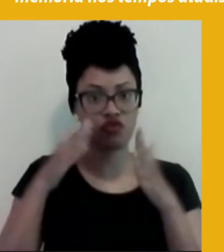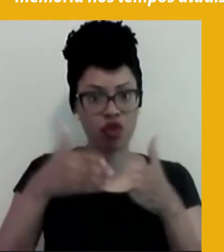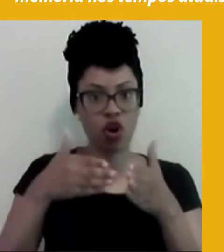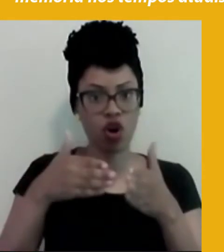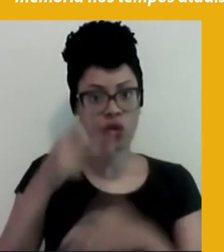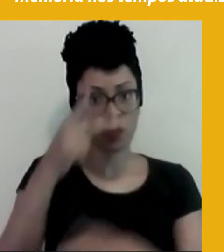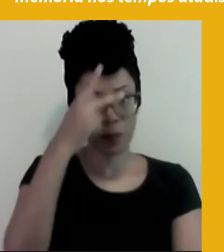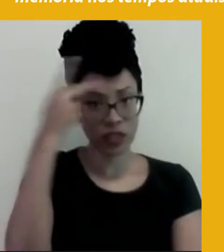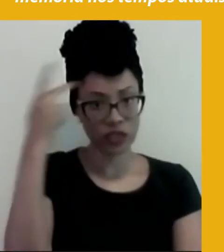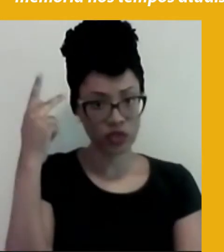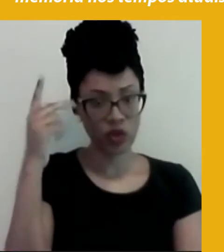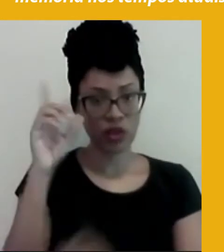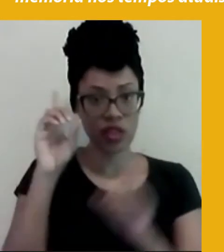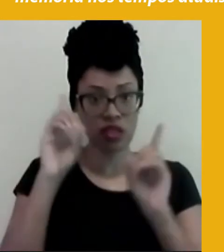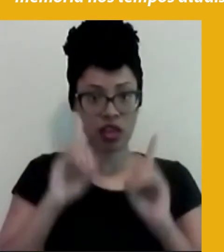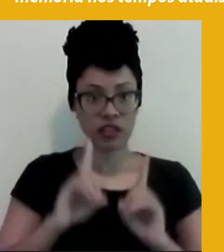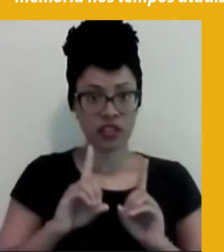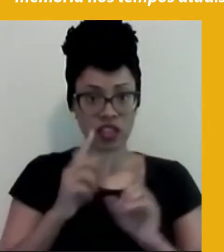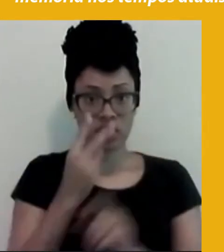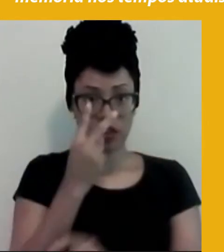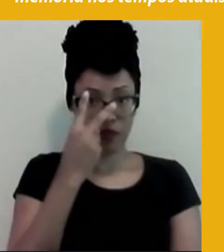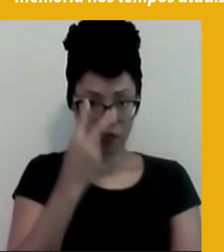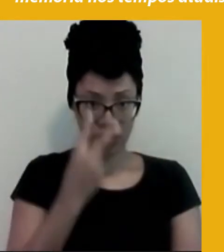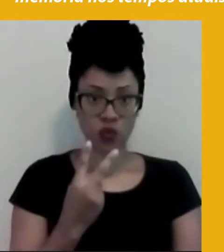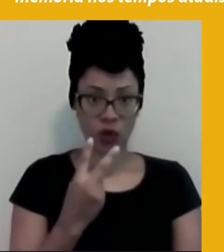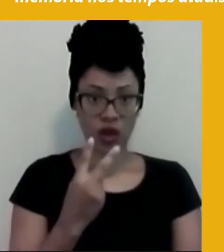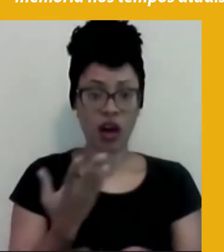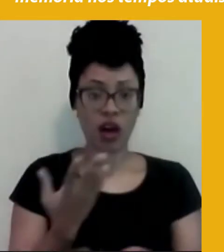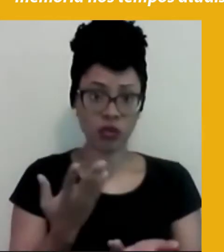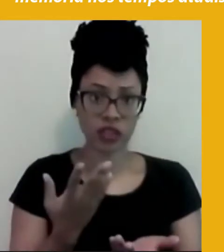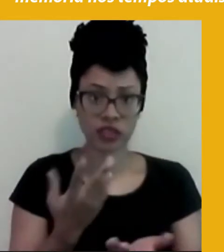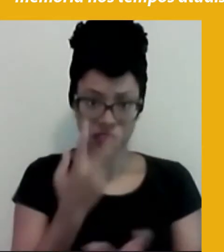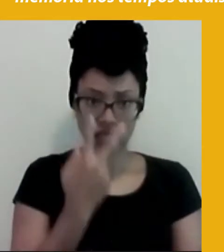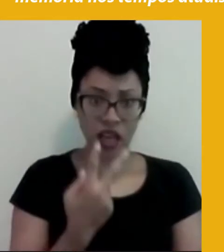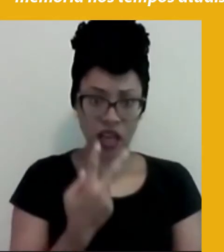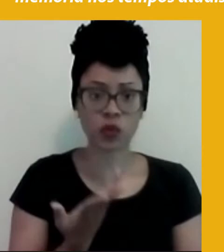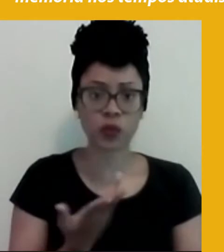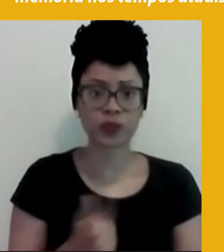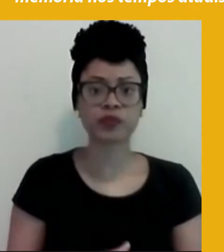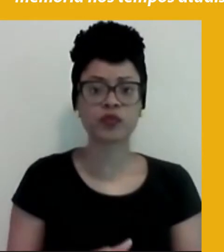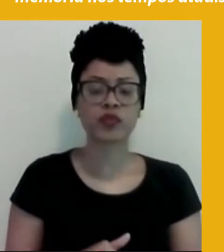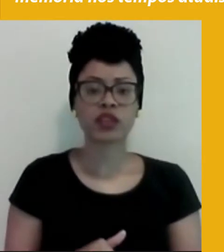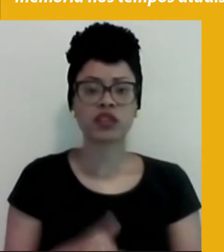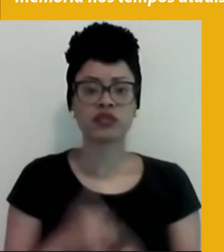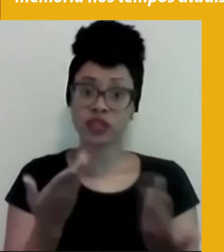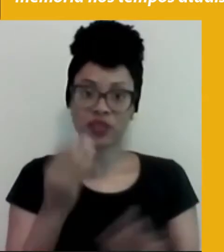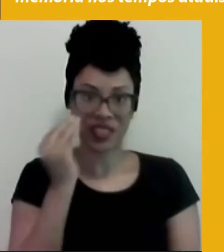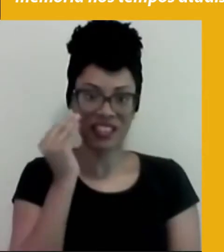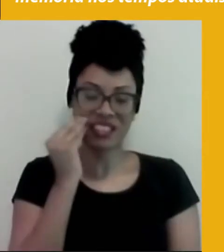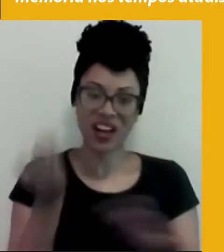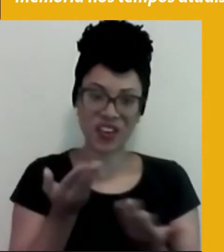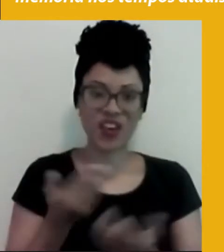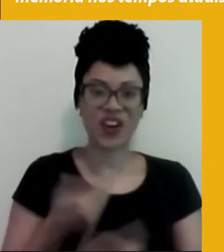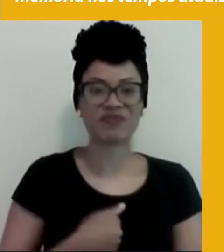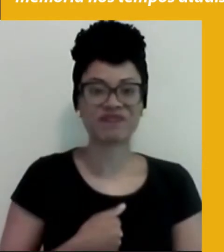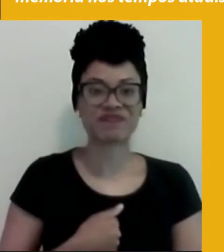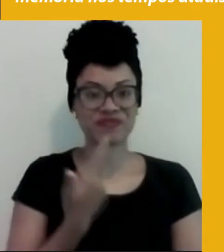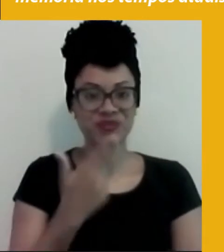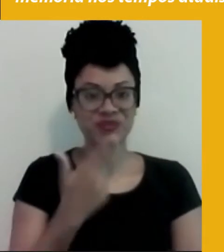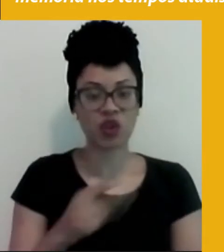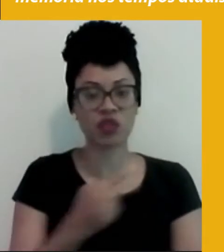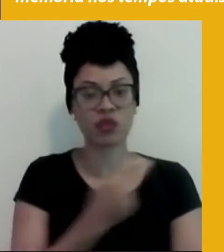Gabriel, para ver o que eu faço, uma orientação sua. Bom, meu nome é Fernando,